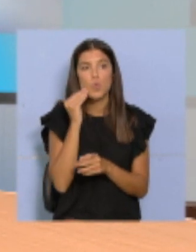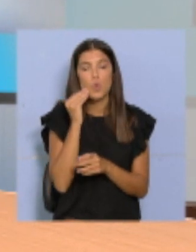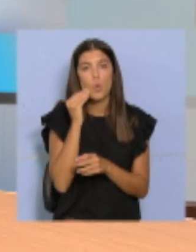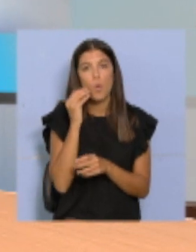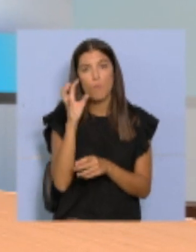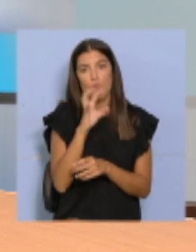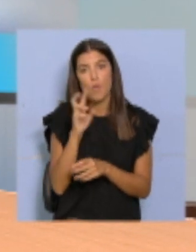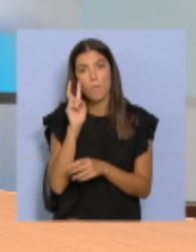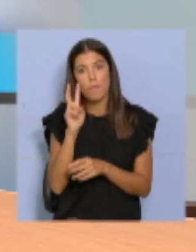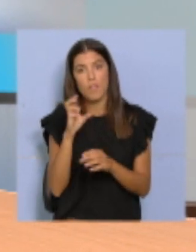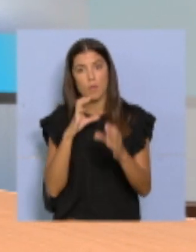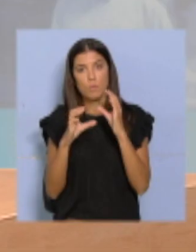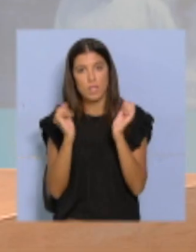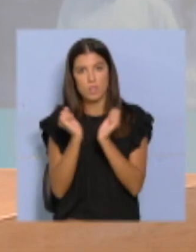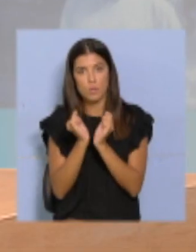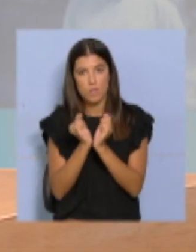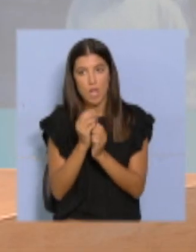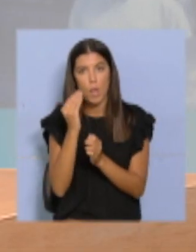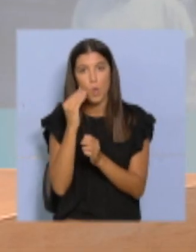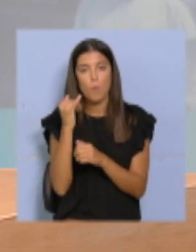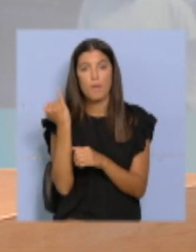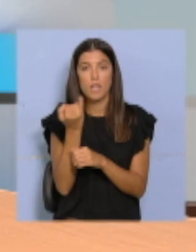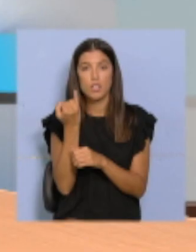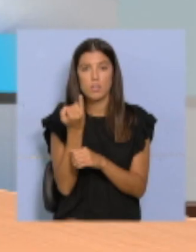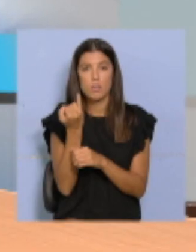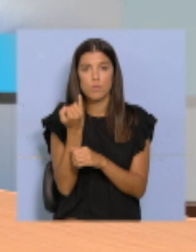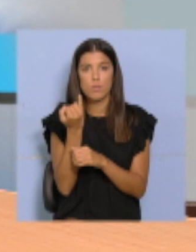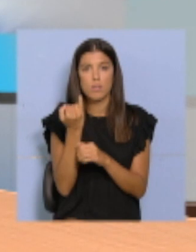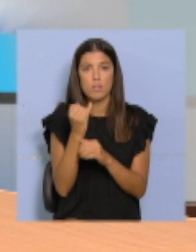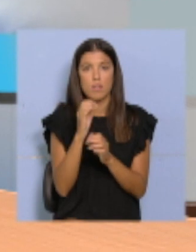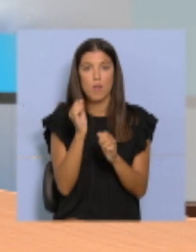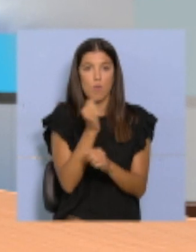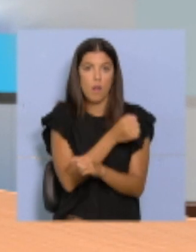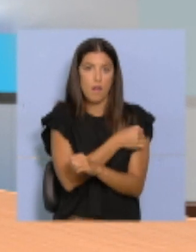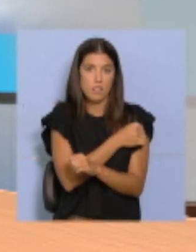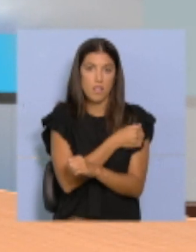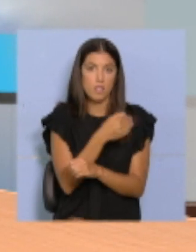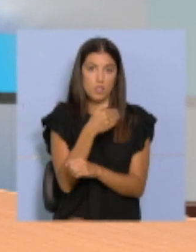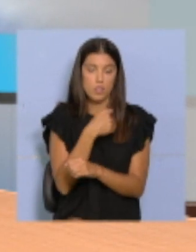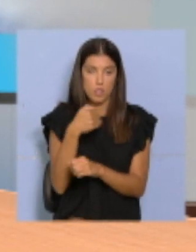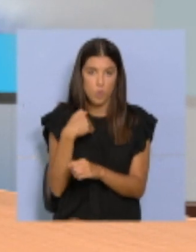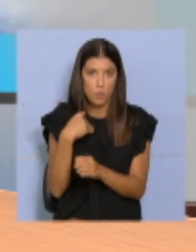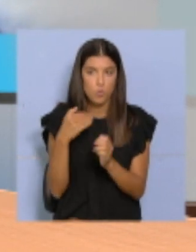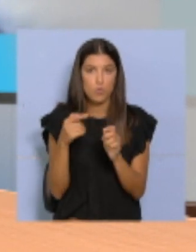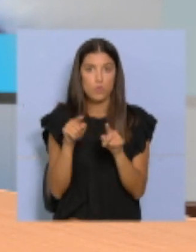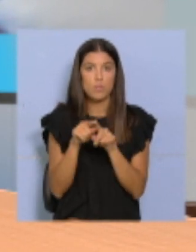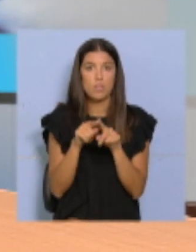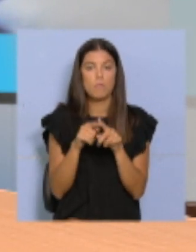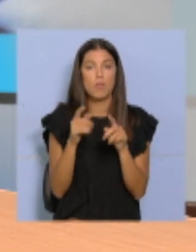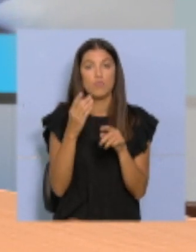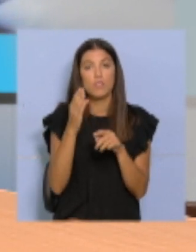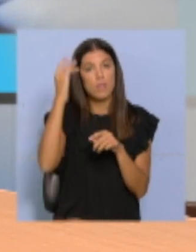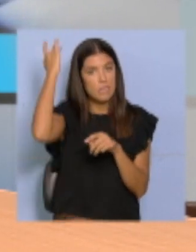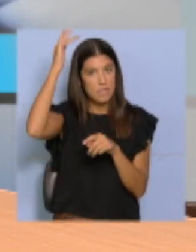social? De que forma é que uma instituição como as Casas de Saúde dos Irmãos São João de Deus olha para a comunicação social?